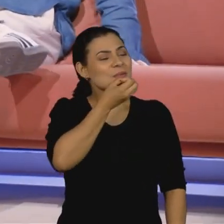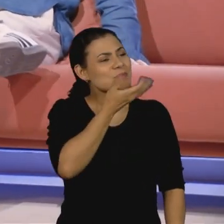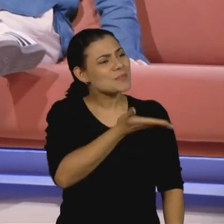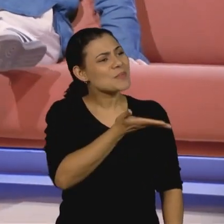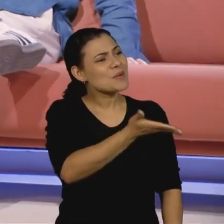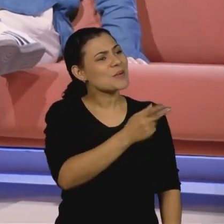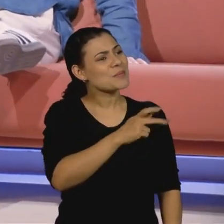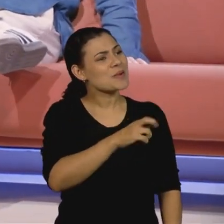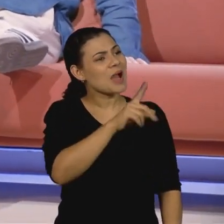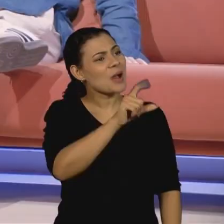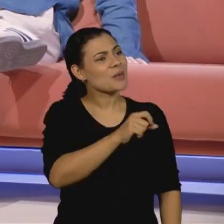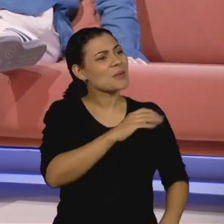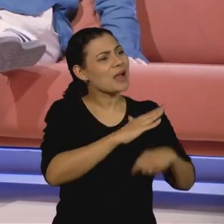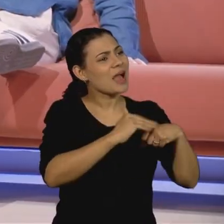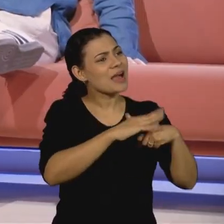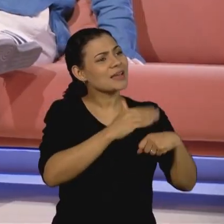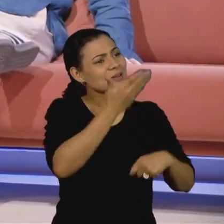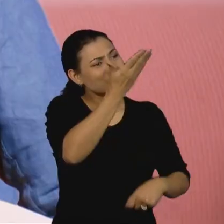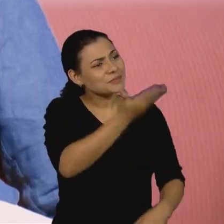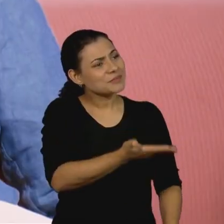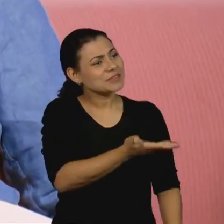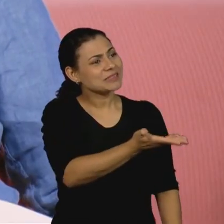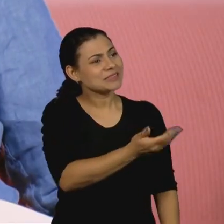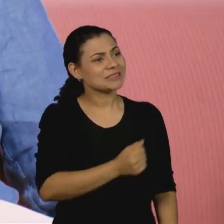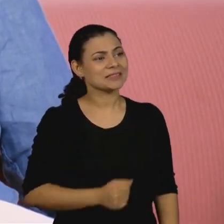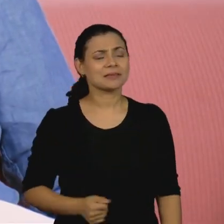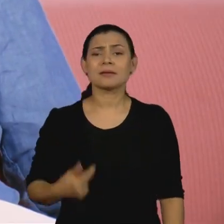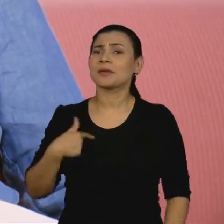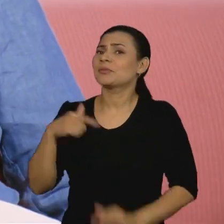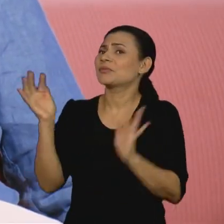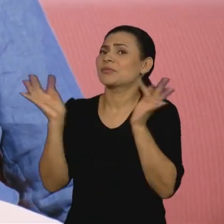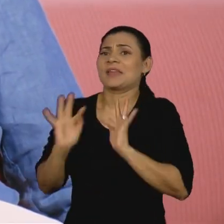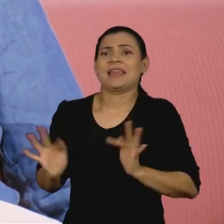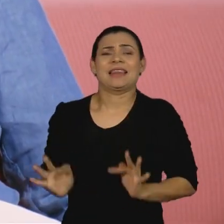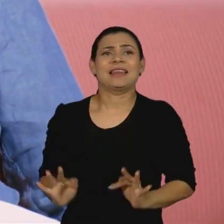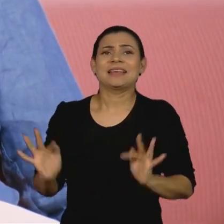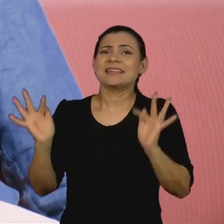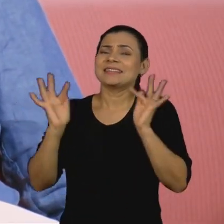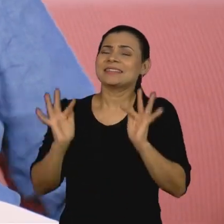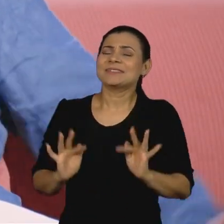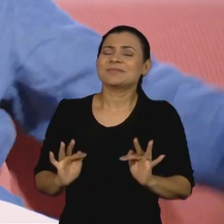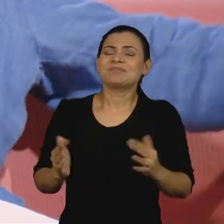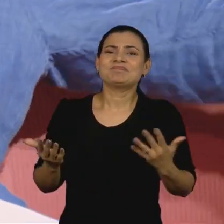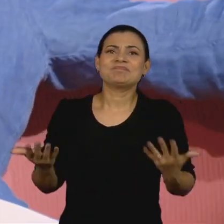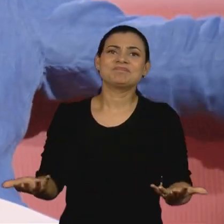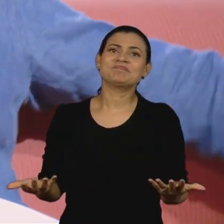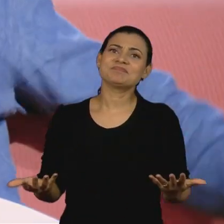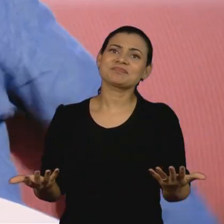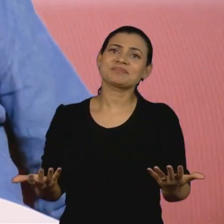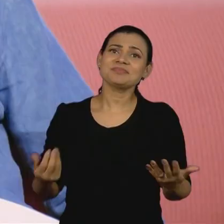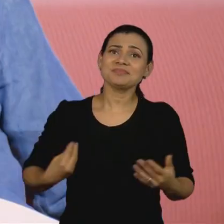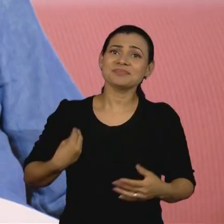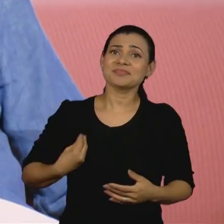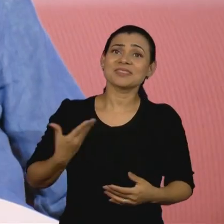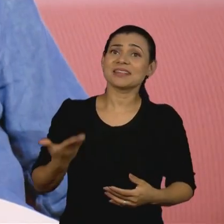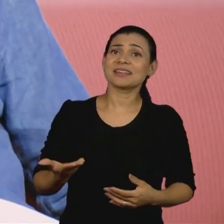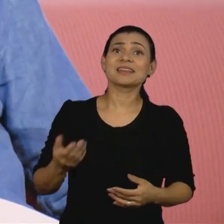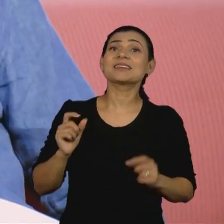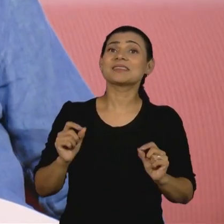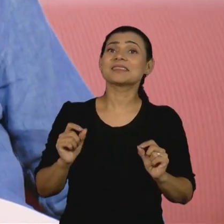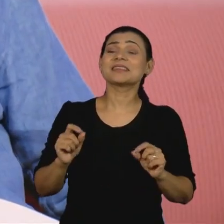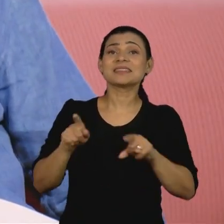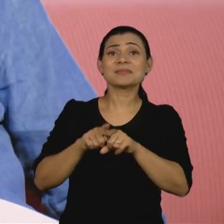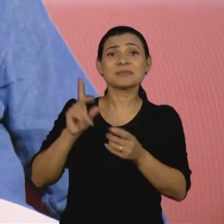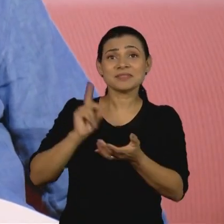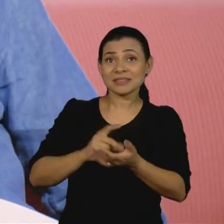Que legal ver o carinho das pessoas por você, né? Fico muito feliz e ainda mais aqui, não é? É a Lisa.